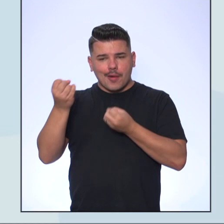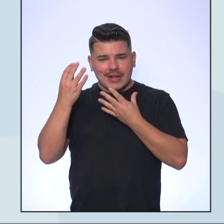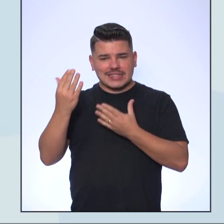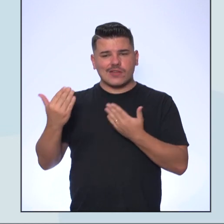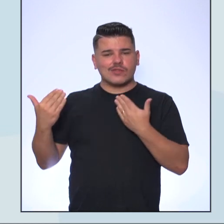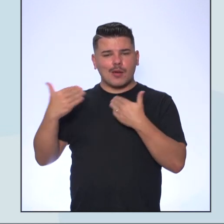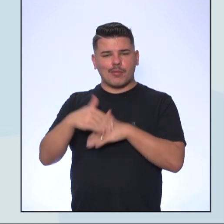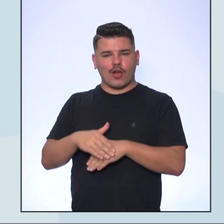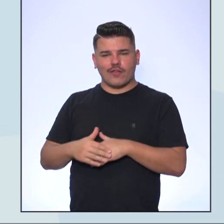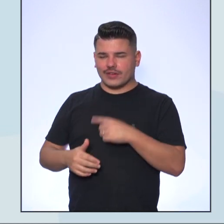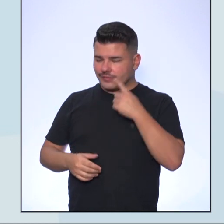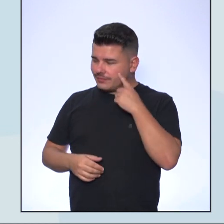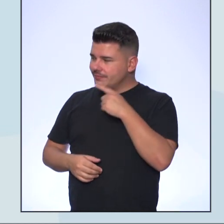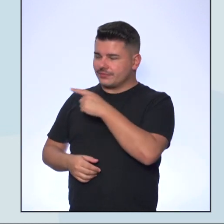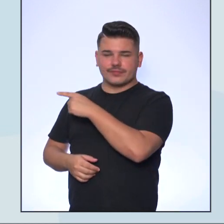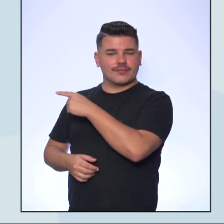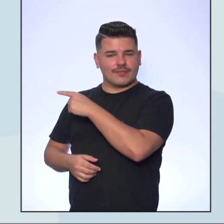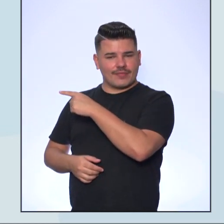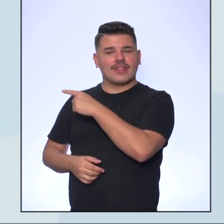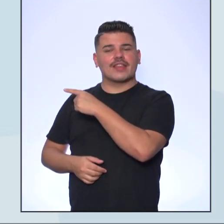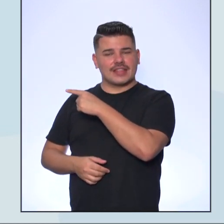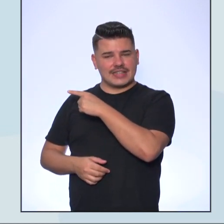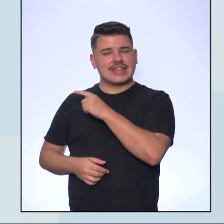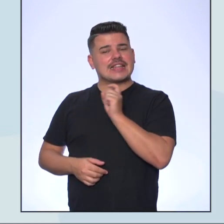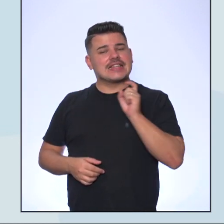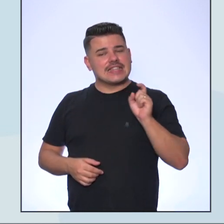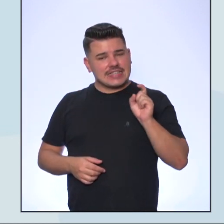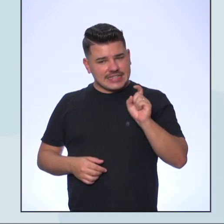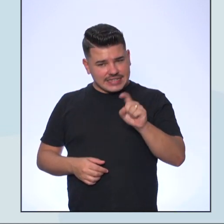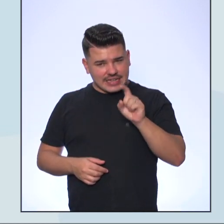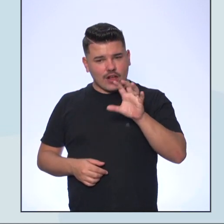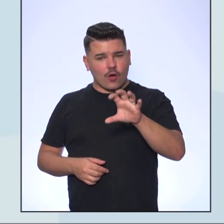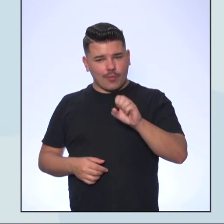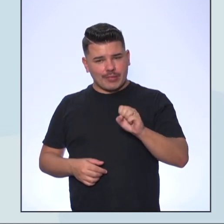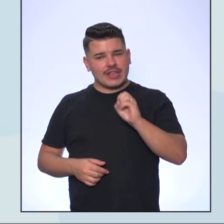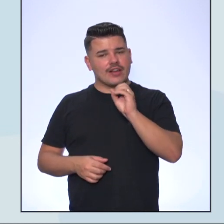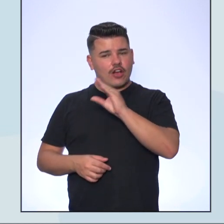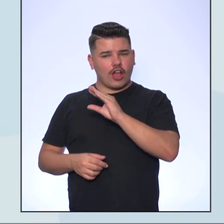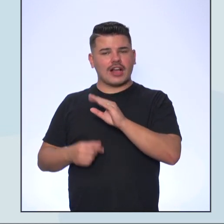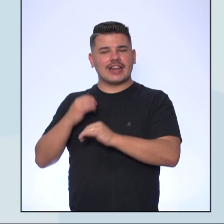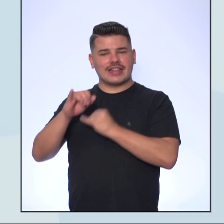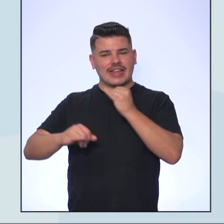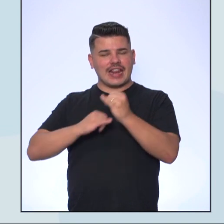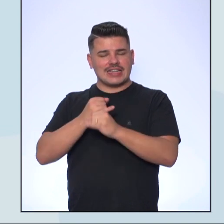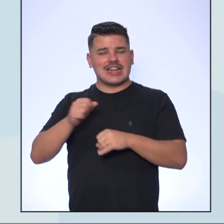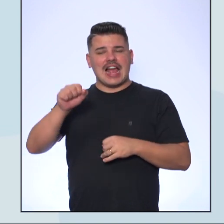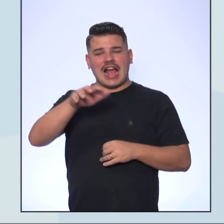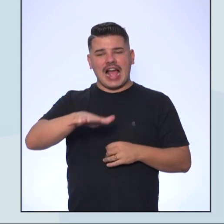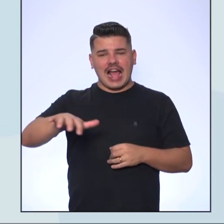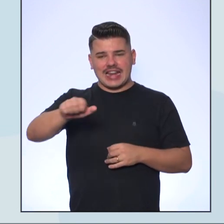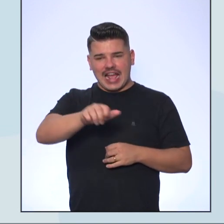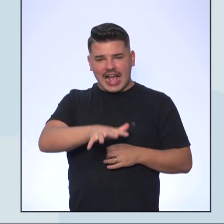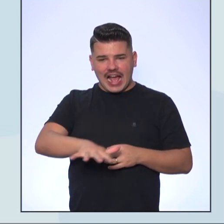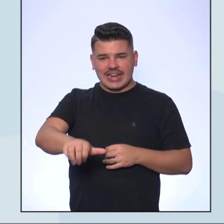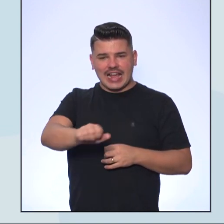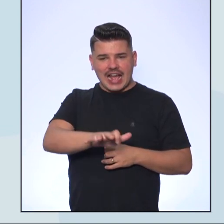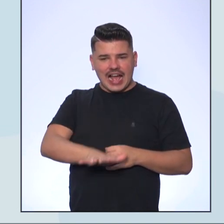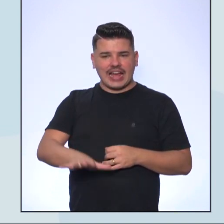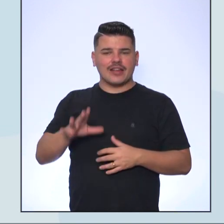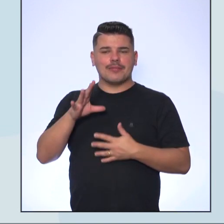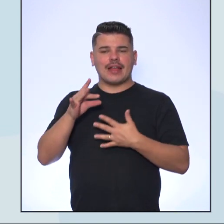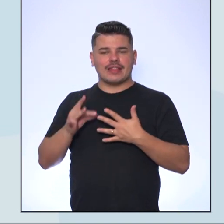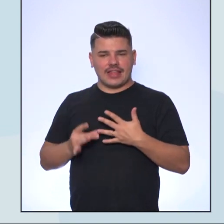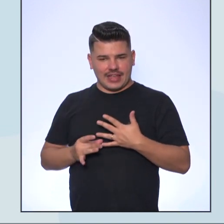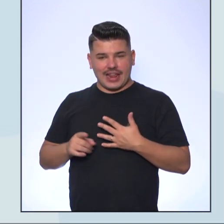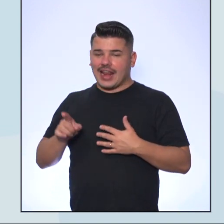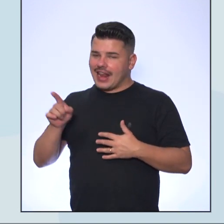que vai cair dentro do Enem, em cada uma das matérias, em cada uma das áreas do conhecimento. Não está lá o tema da redação,